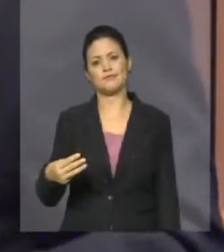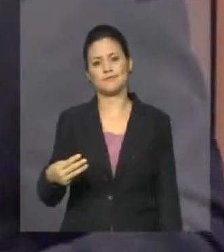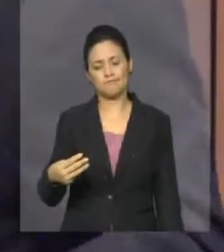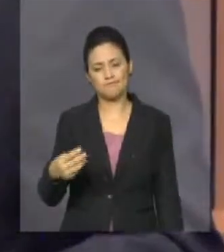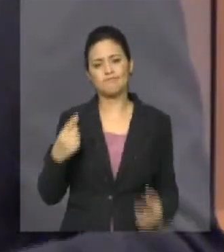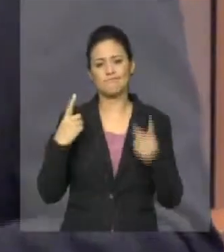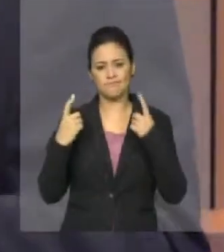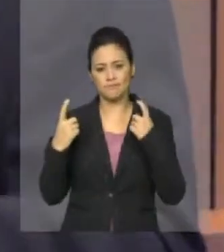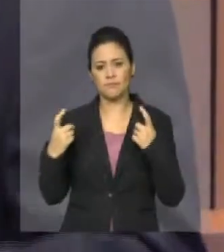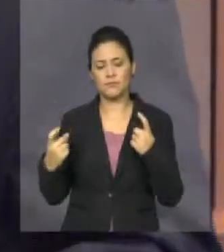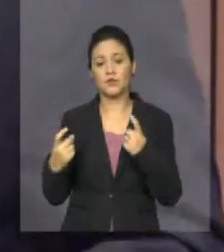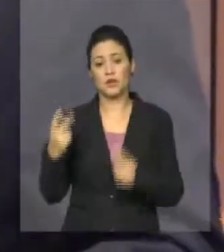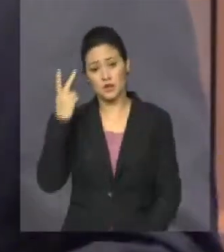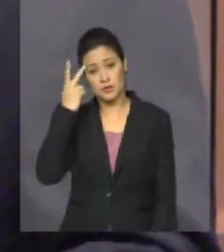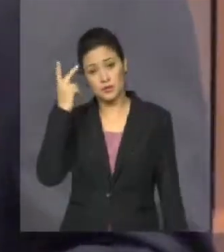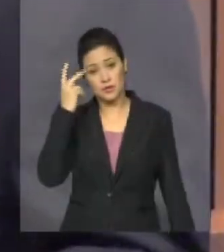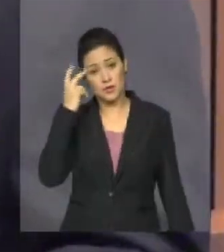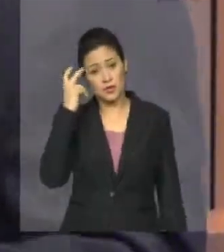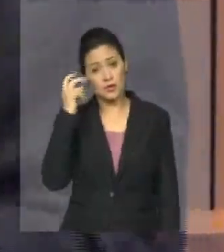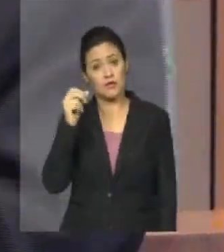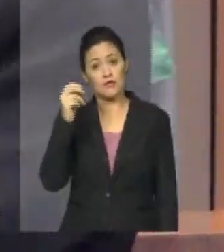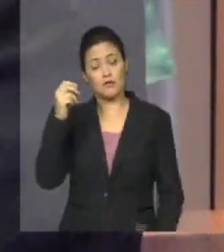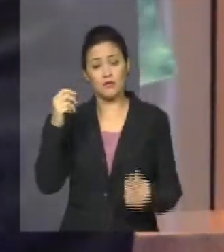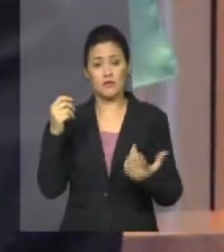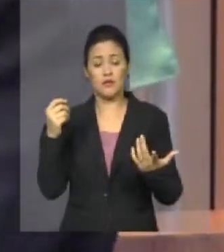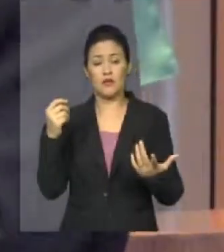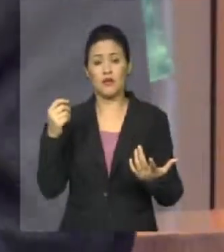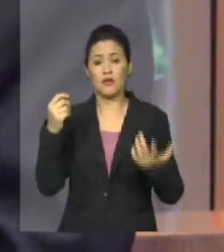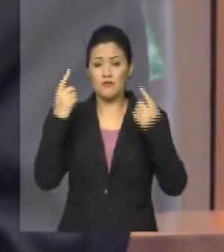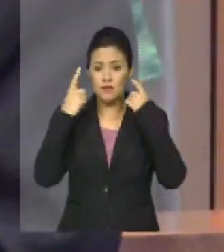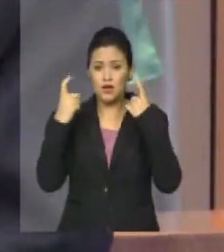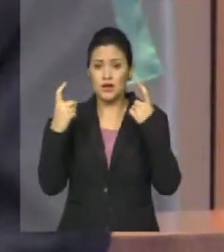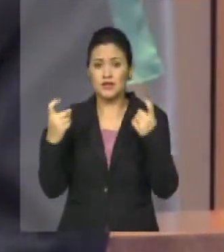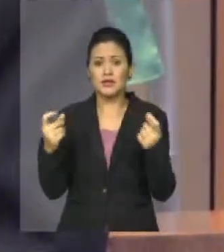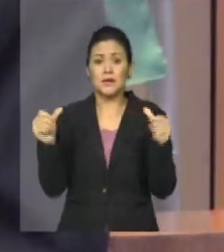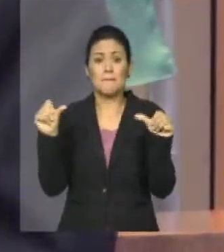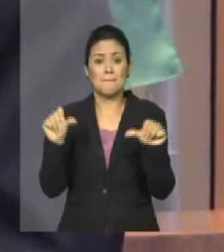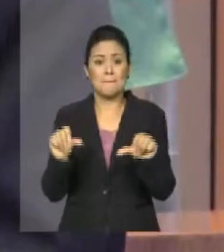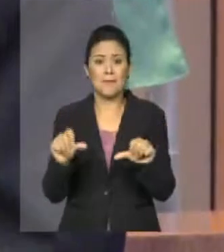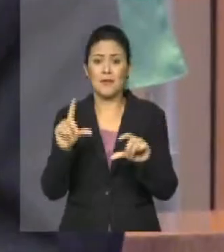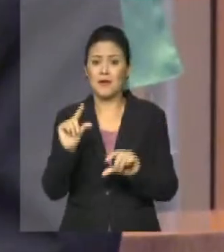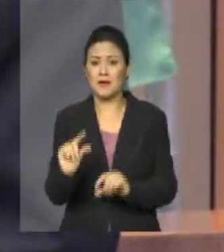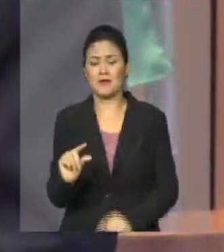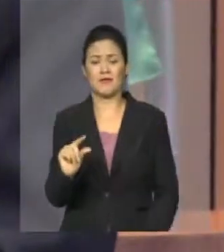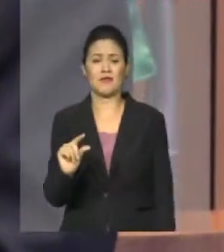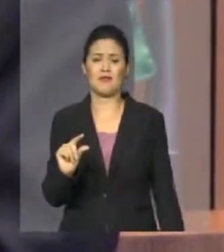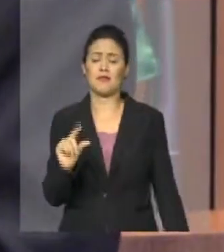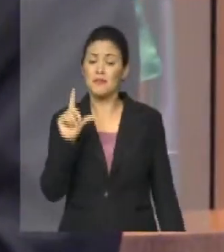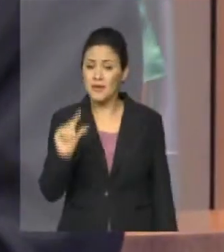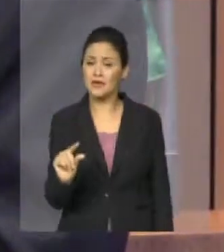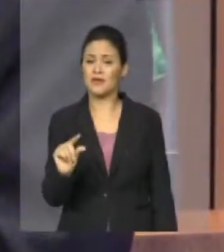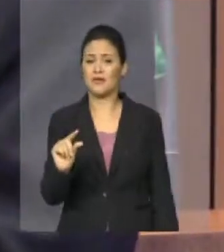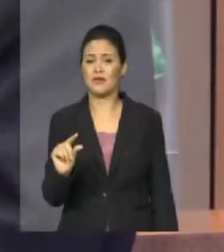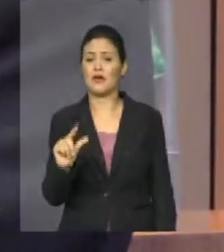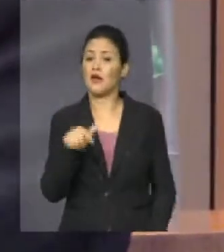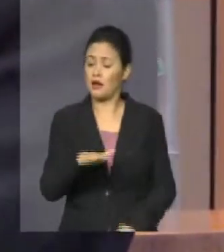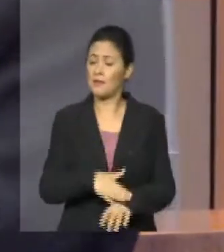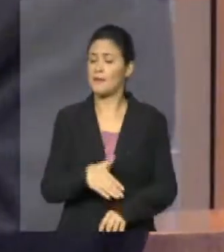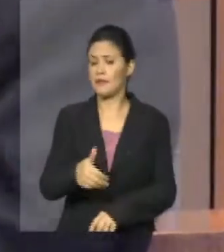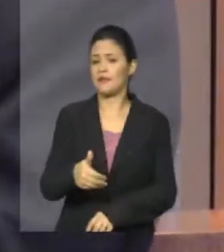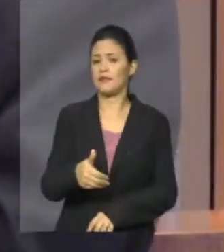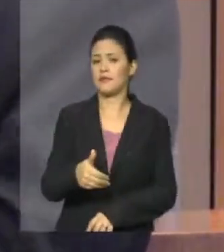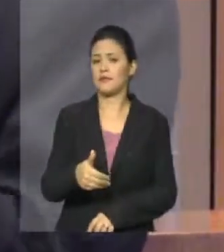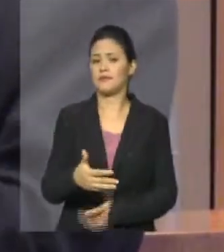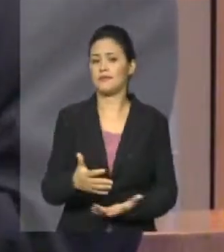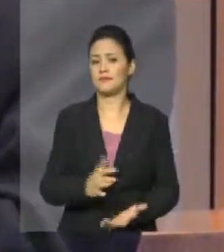menos violento do Brasil. E eu me lembro, em 2005 a 2006, o Maranhão era o